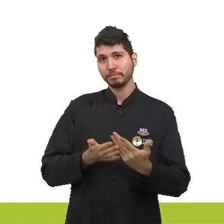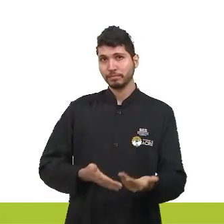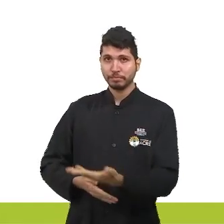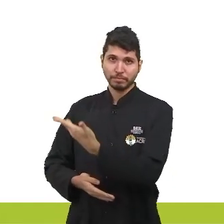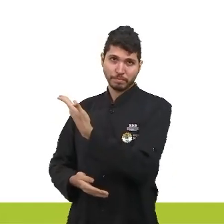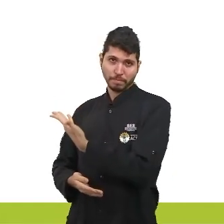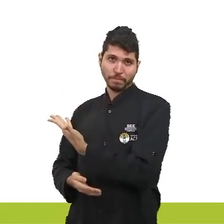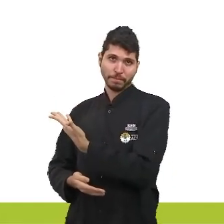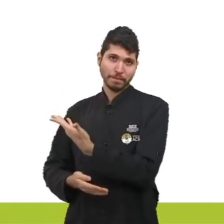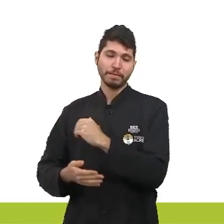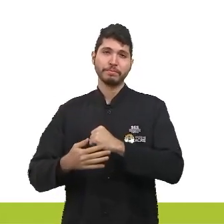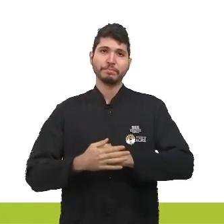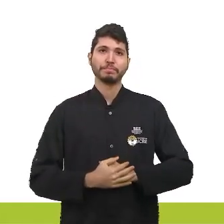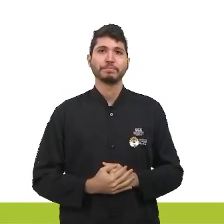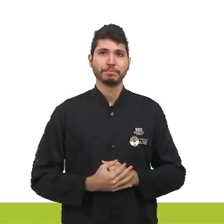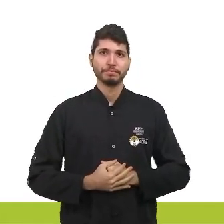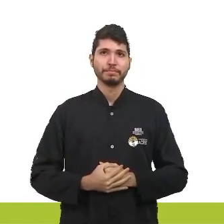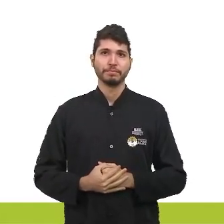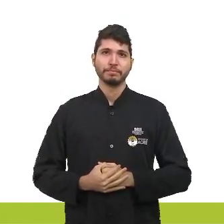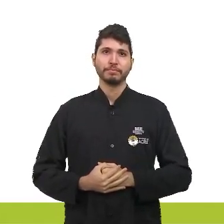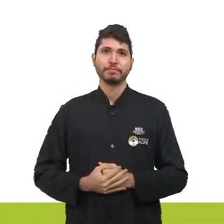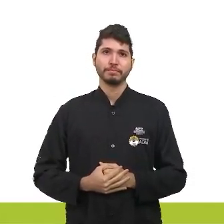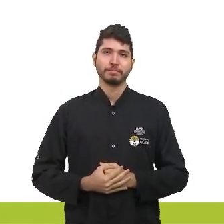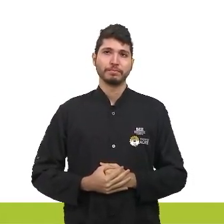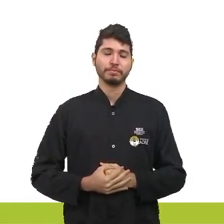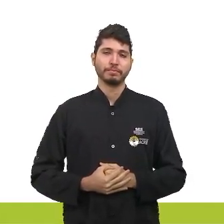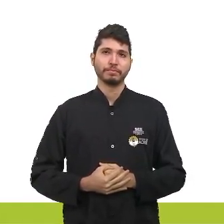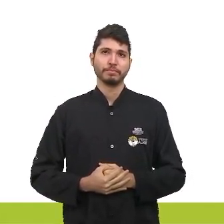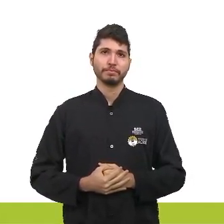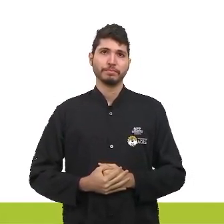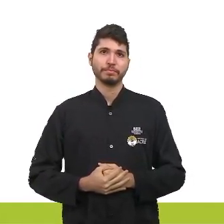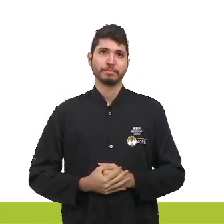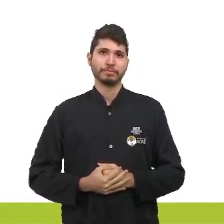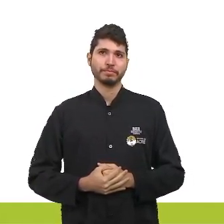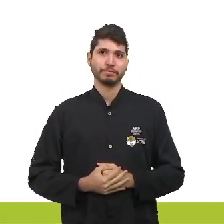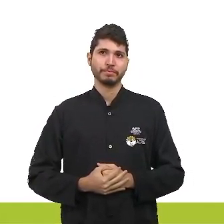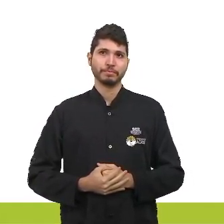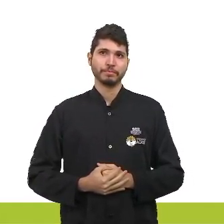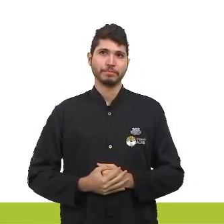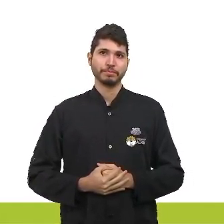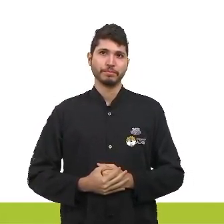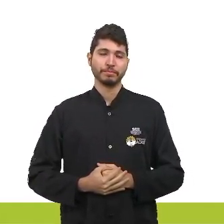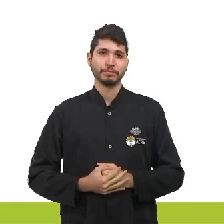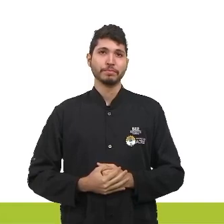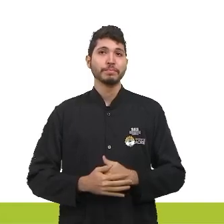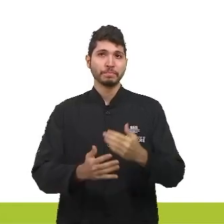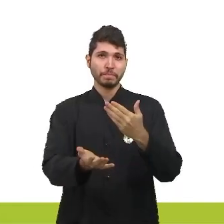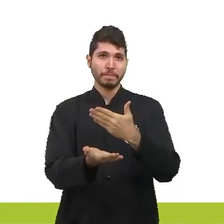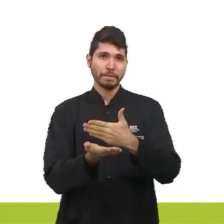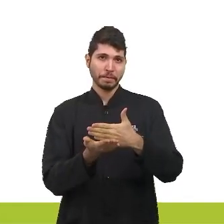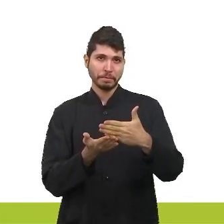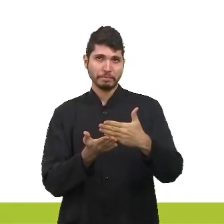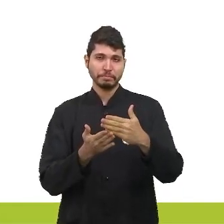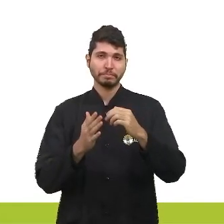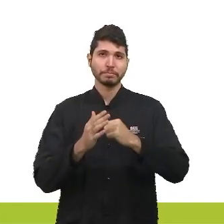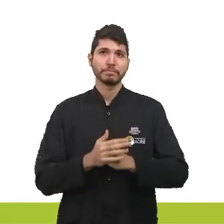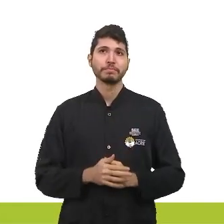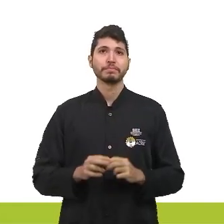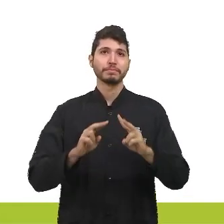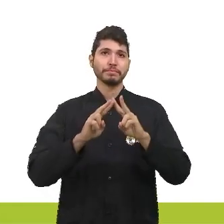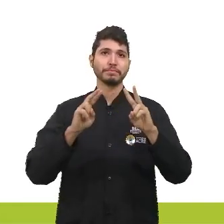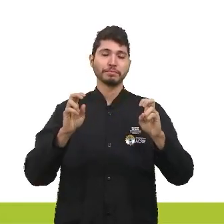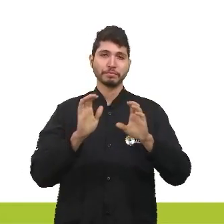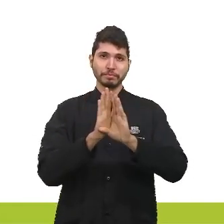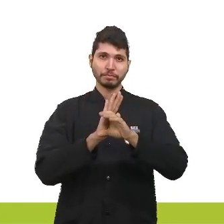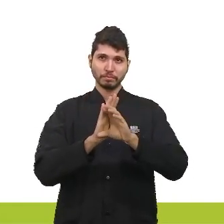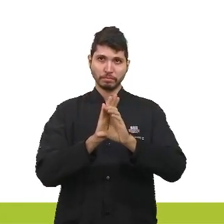Eu vou começar fazendo uma definição. Na verdade, nós vamos conversar um pouco nessa primeira parte sobre definições. Daqui